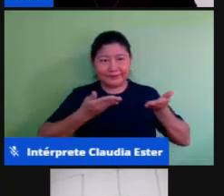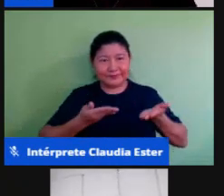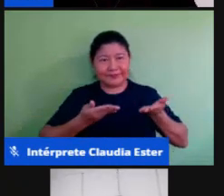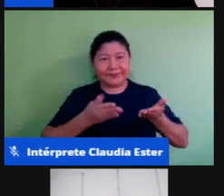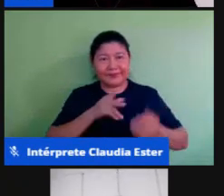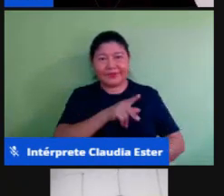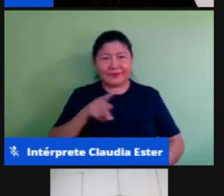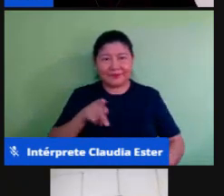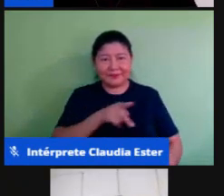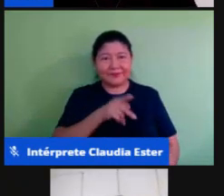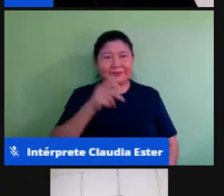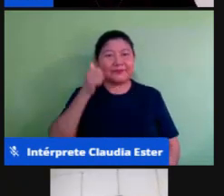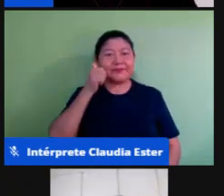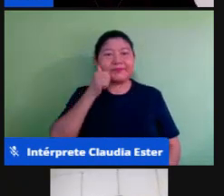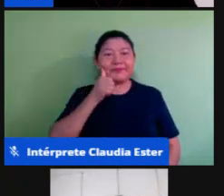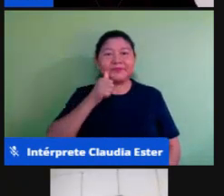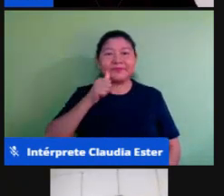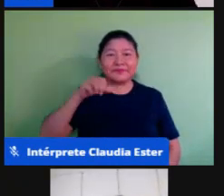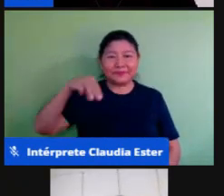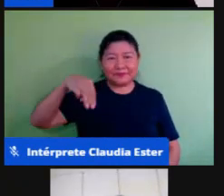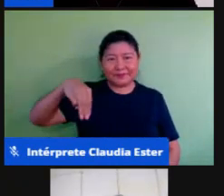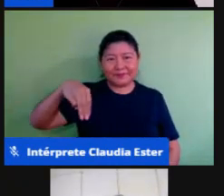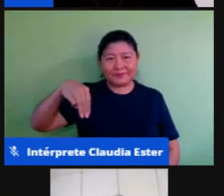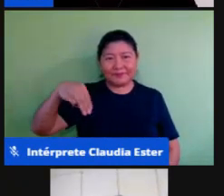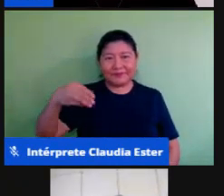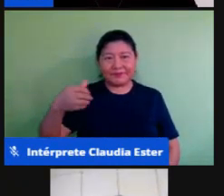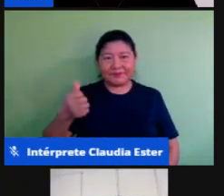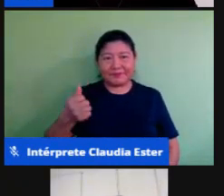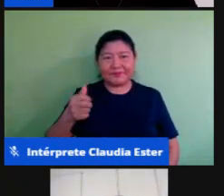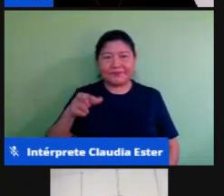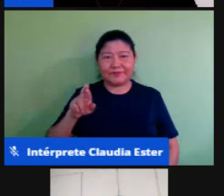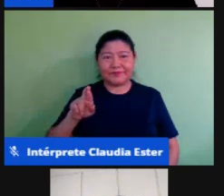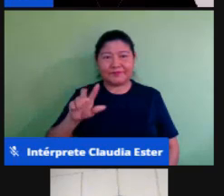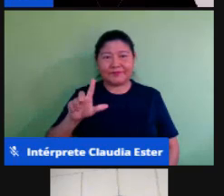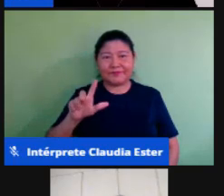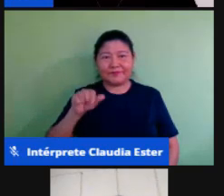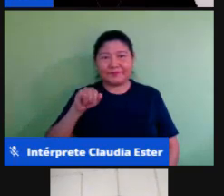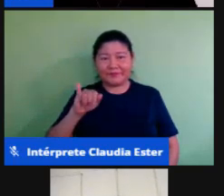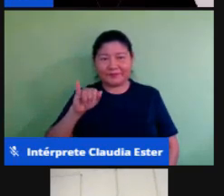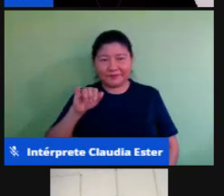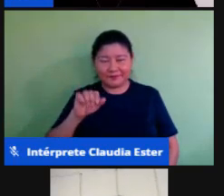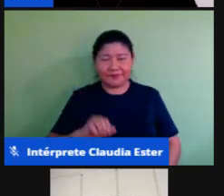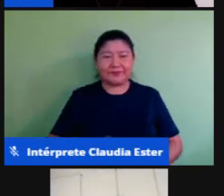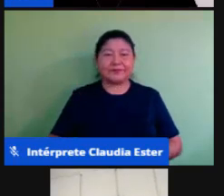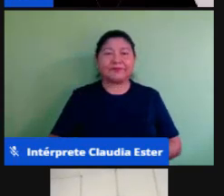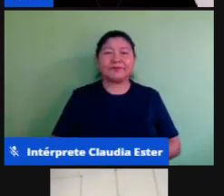porque a gente está se vendo pela segunda vez, né? Ela vai dar um oi para vocês.